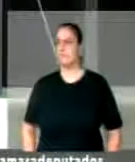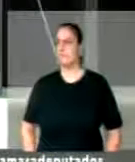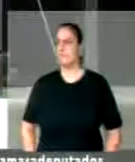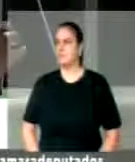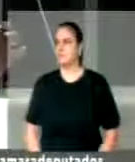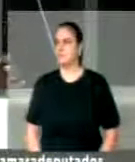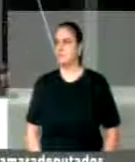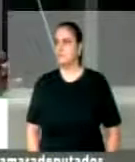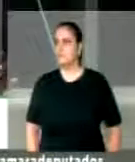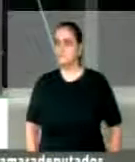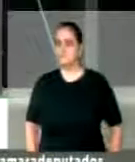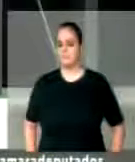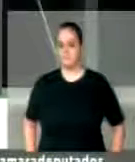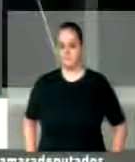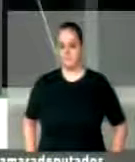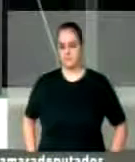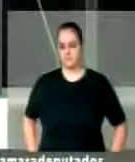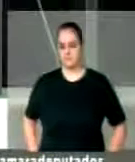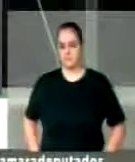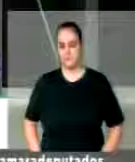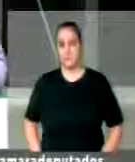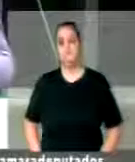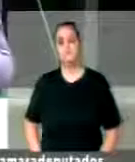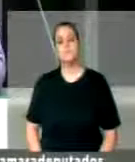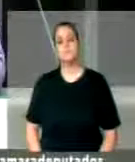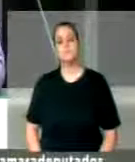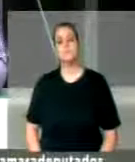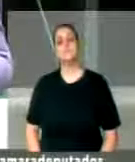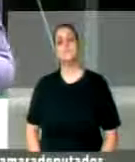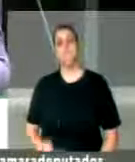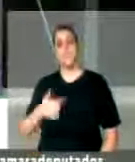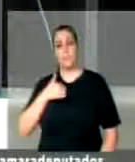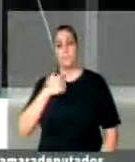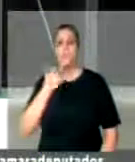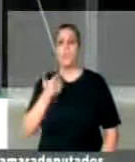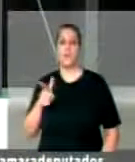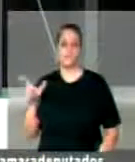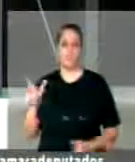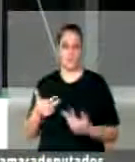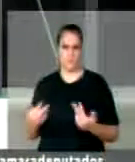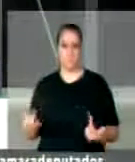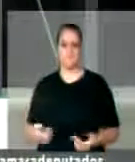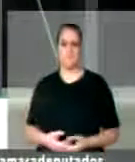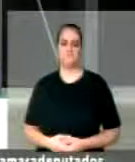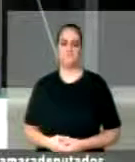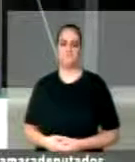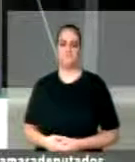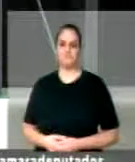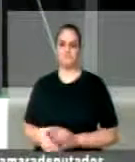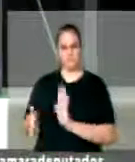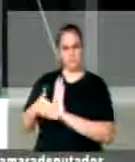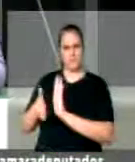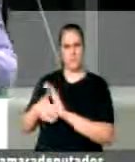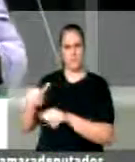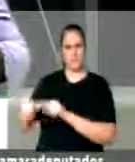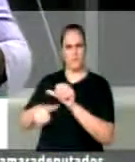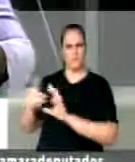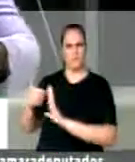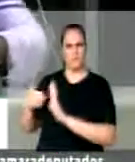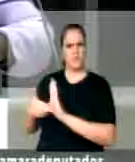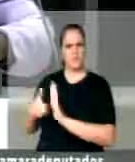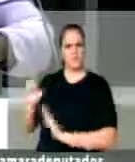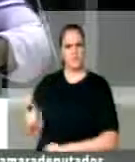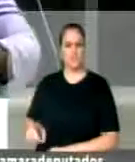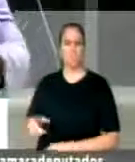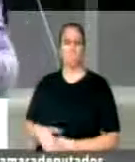colocar uma outra questão. A reforma, ela é perversa. Ela tem